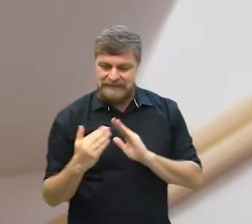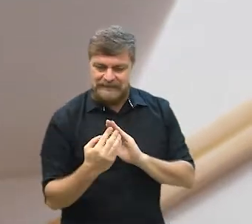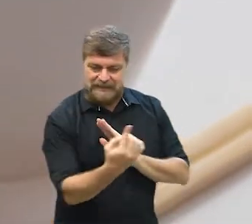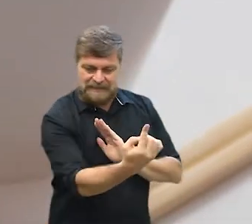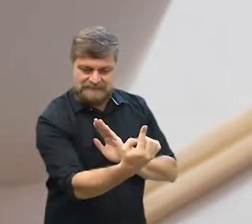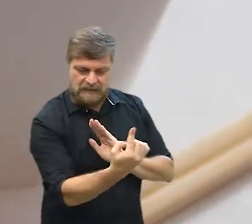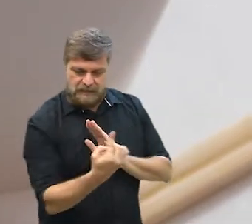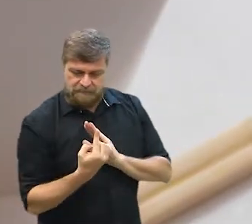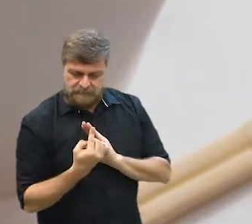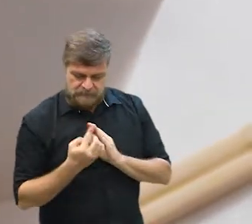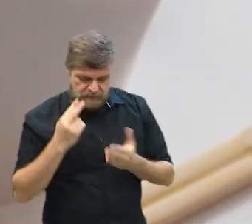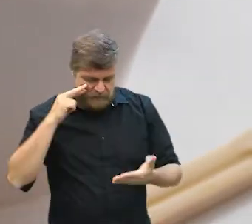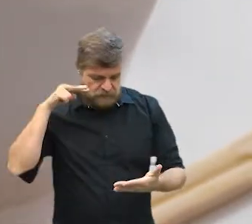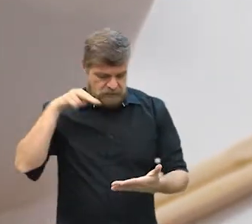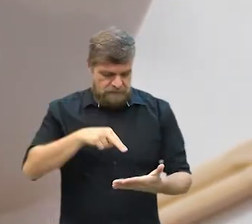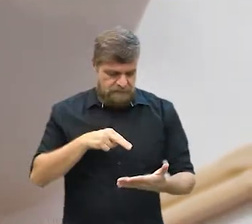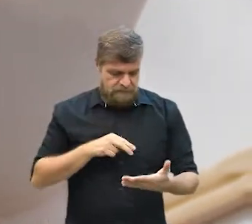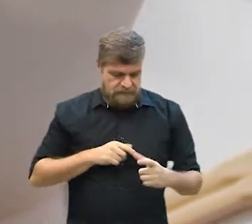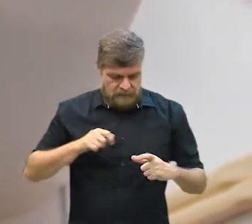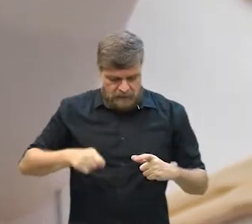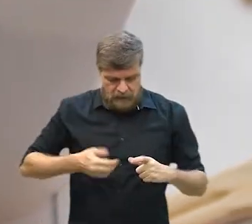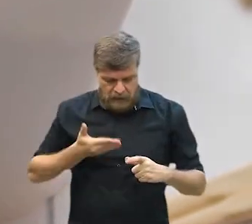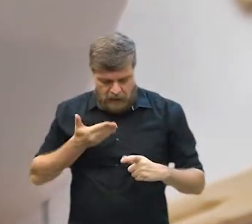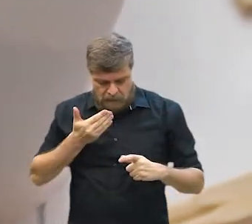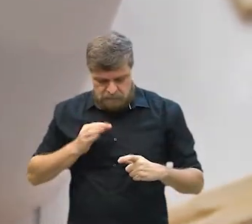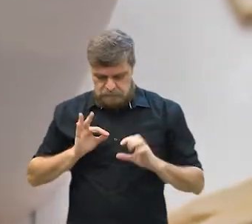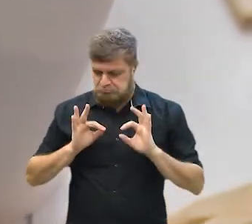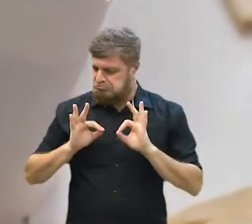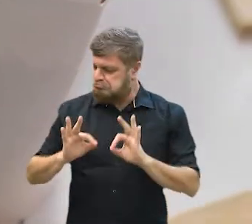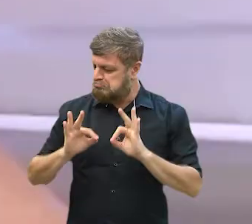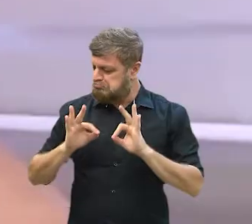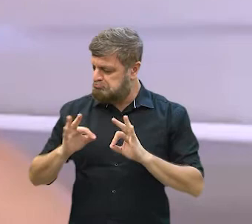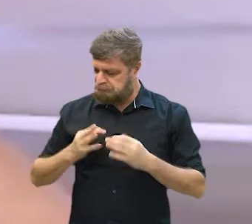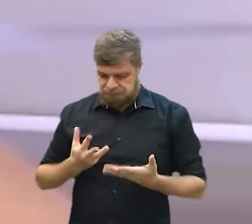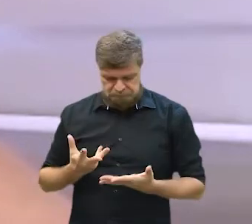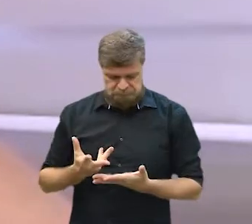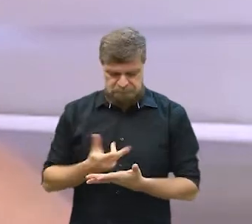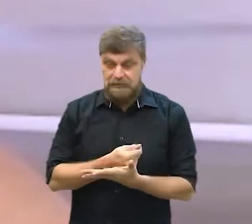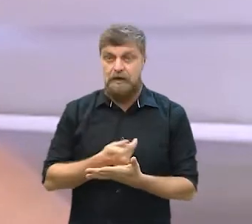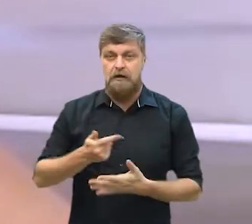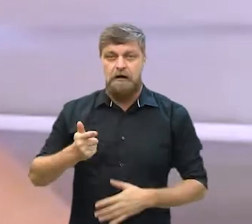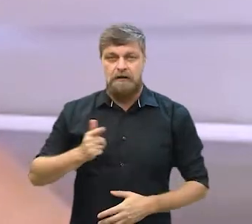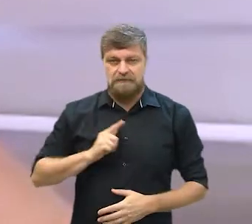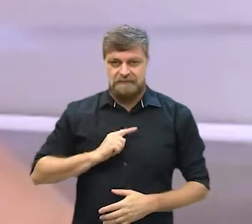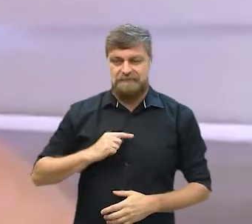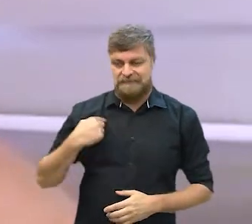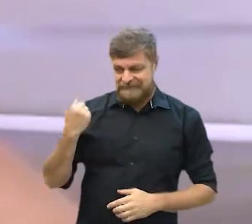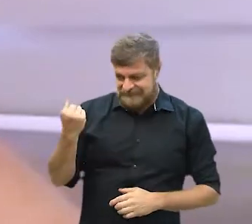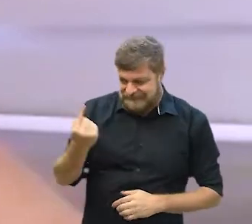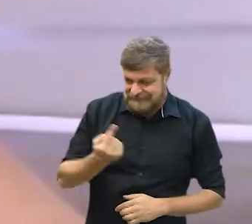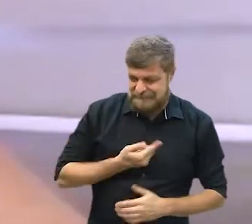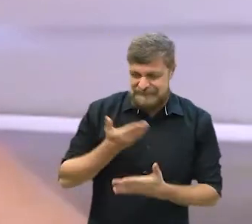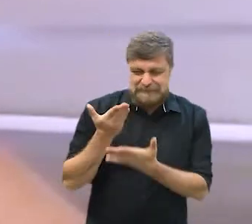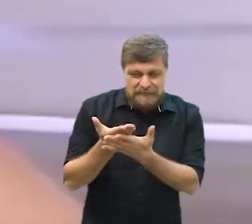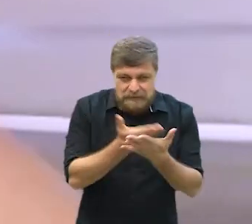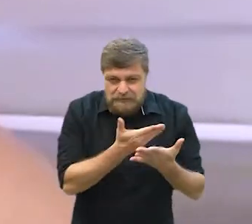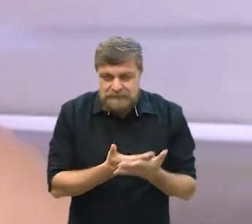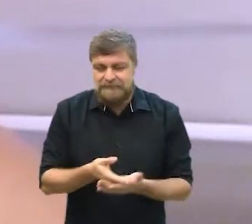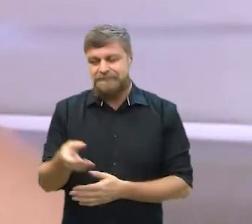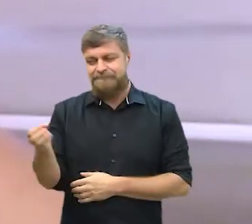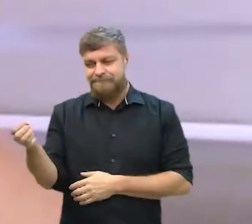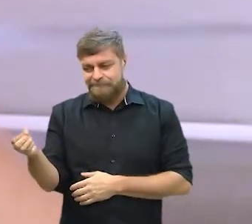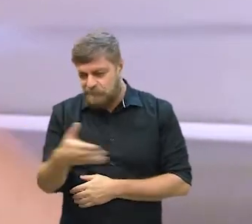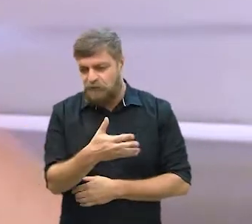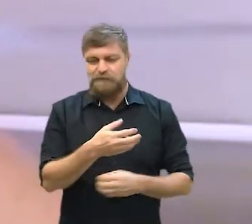fosse surpreendido positivamente com a apresentação daquela comida quando chegasse em casa. Então, foi literalmente